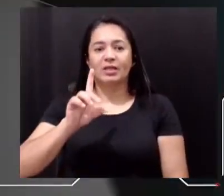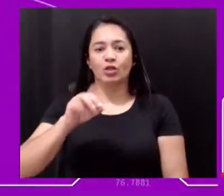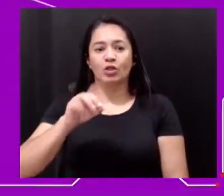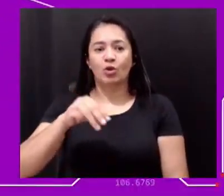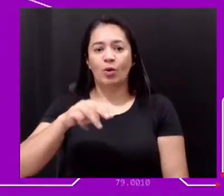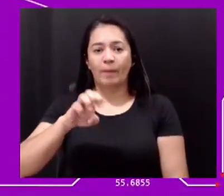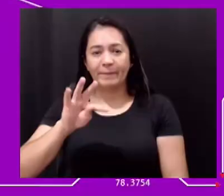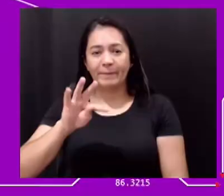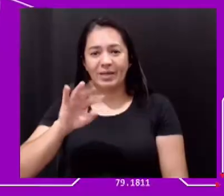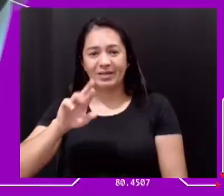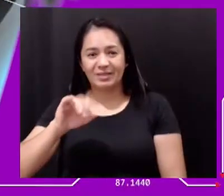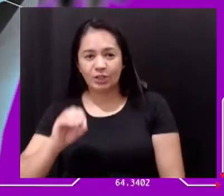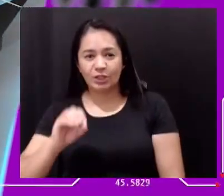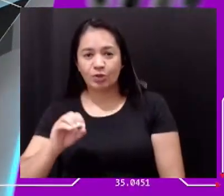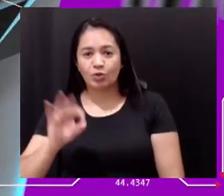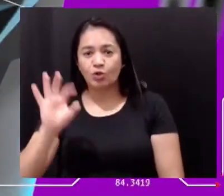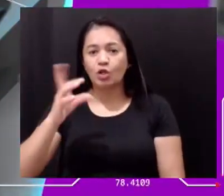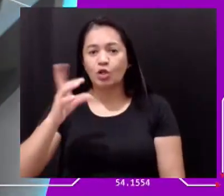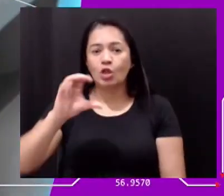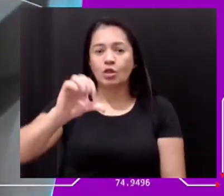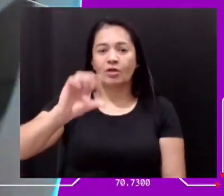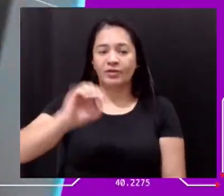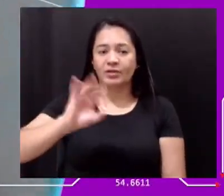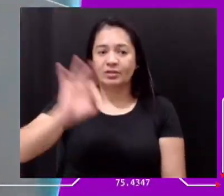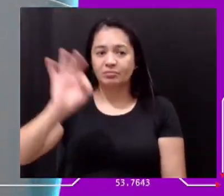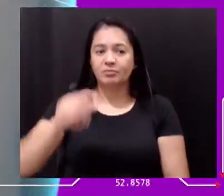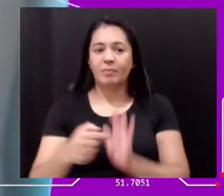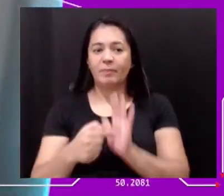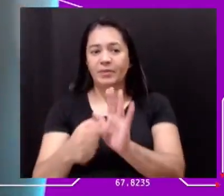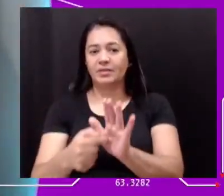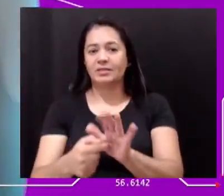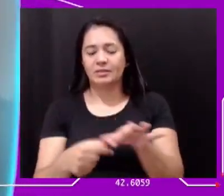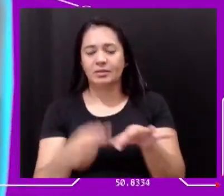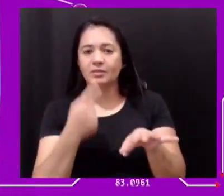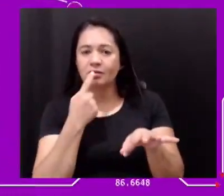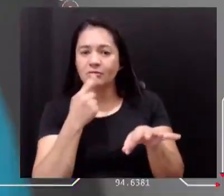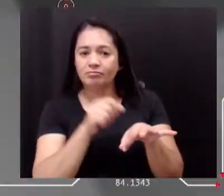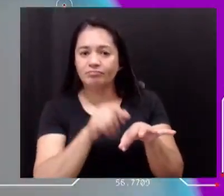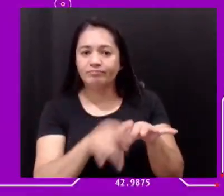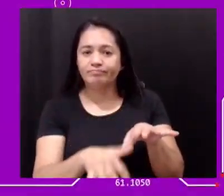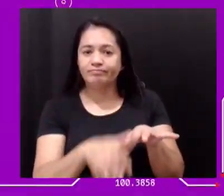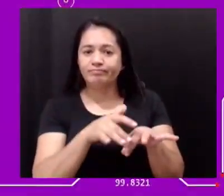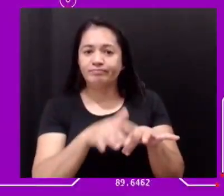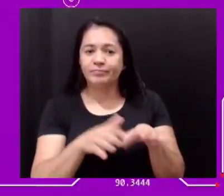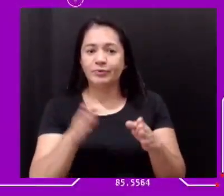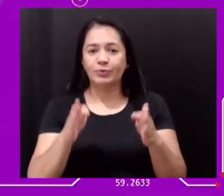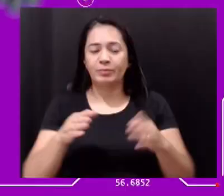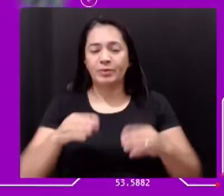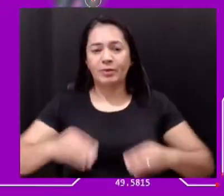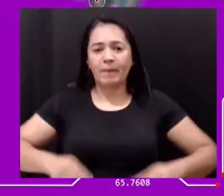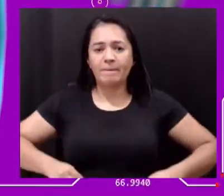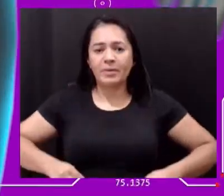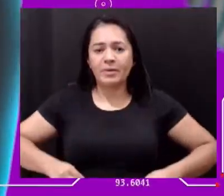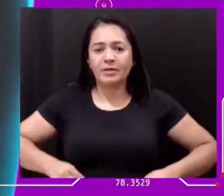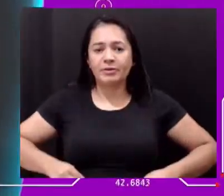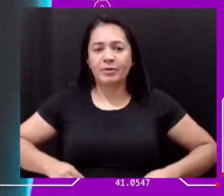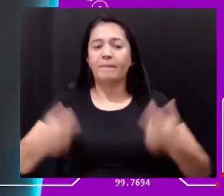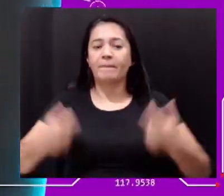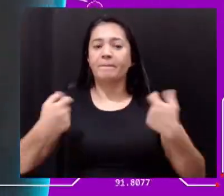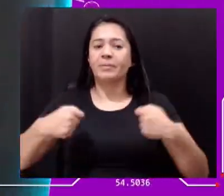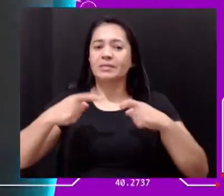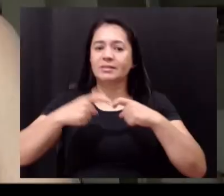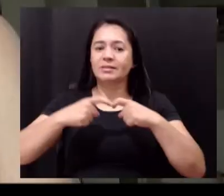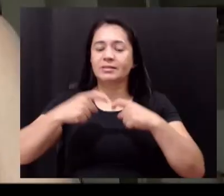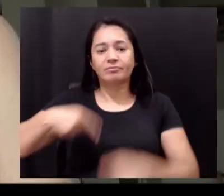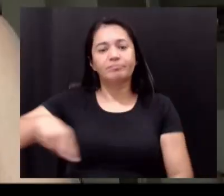apresentam algum sangramento. Então, assim, sangramento na pós-menopausa é ida ao médico. É sinônimo de ir ao